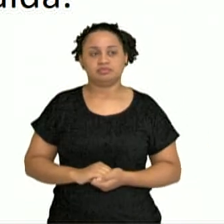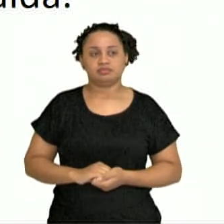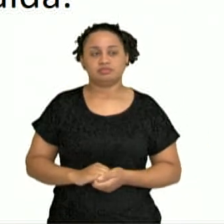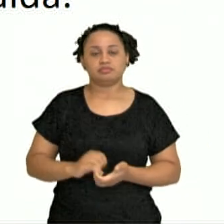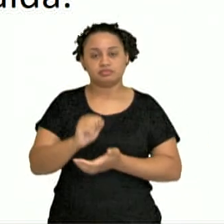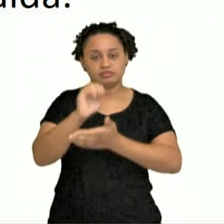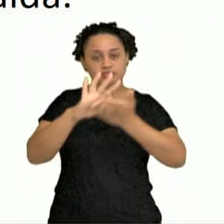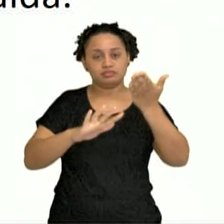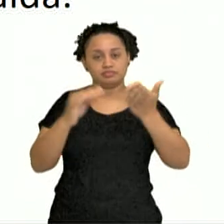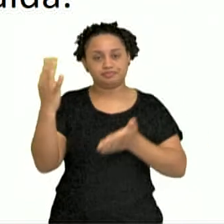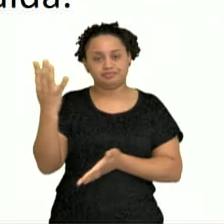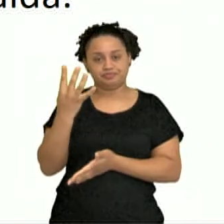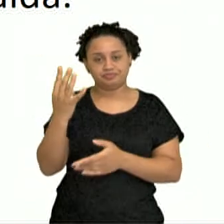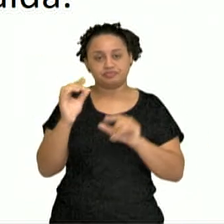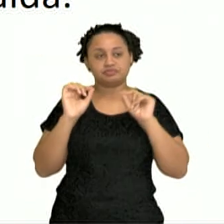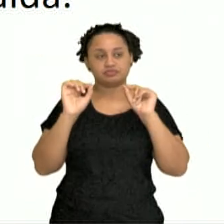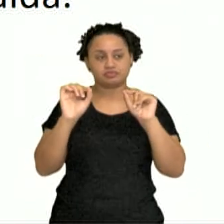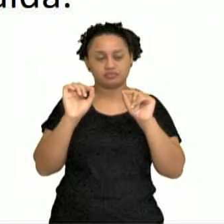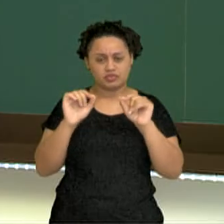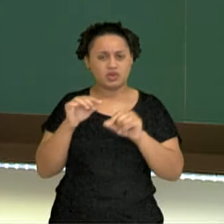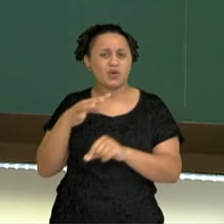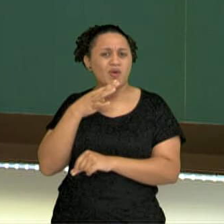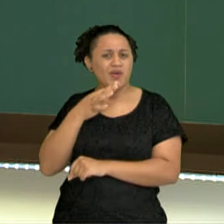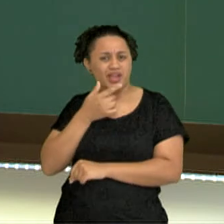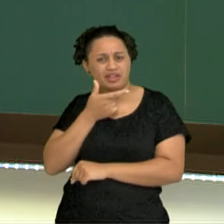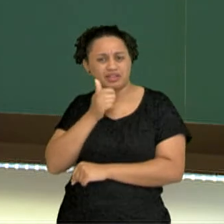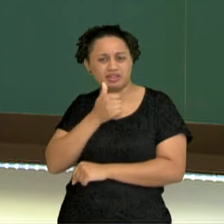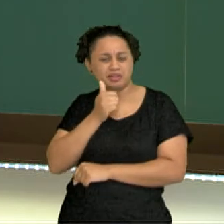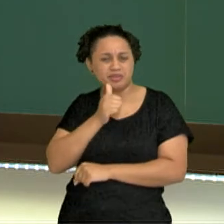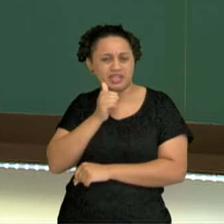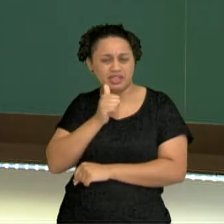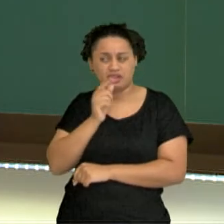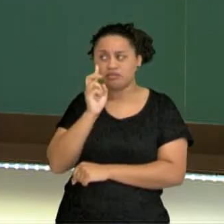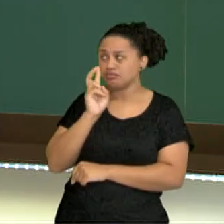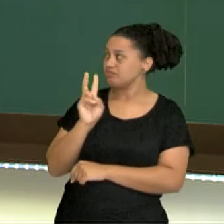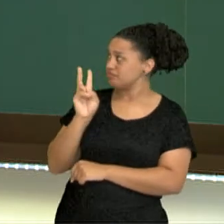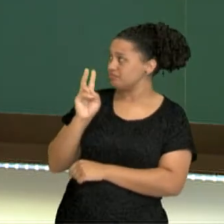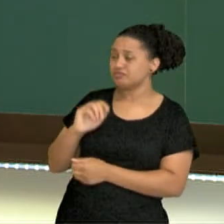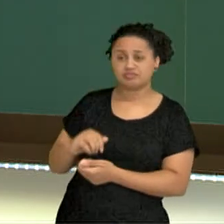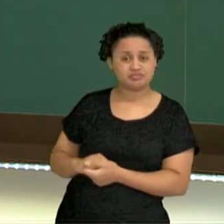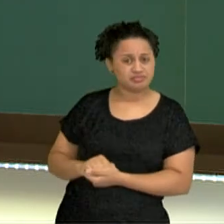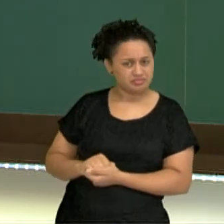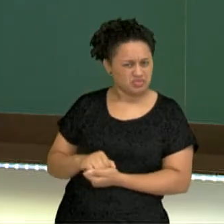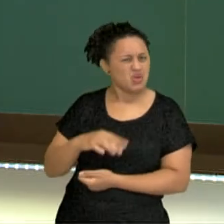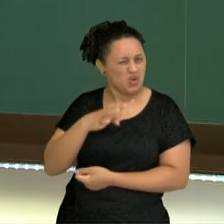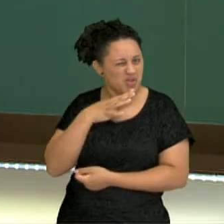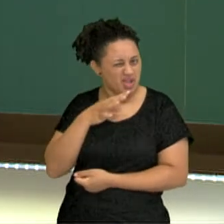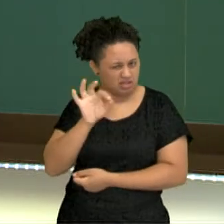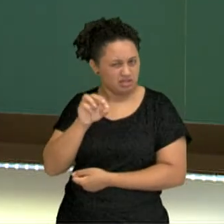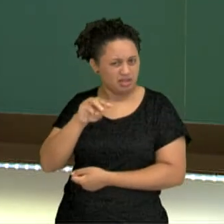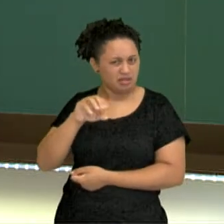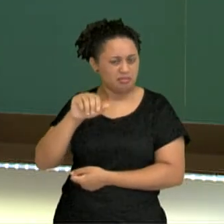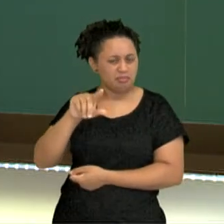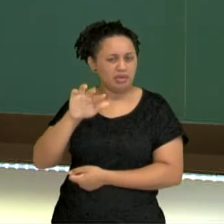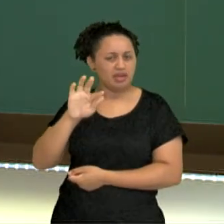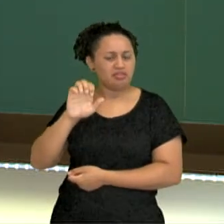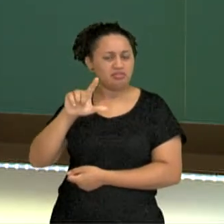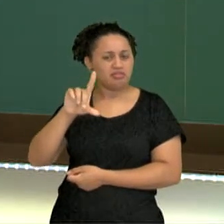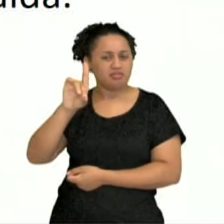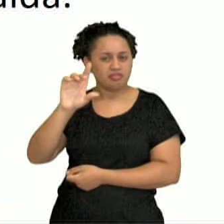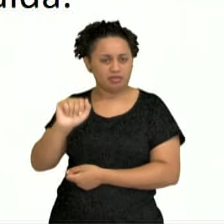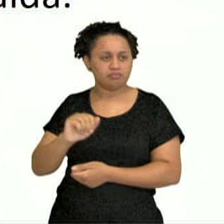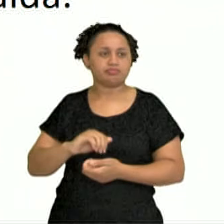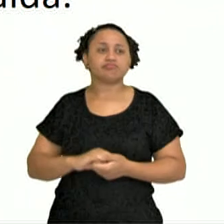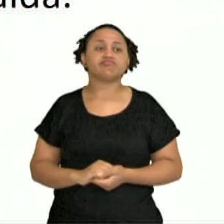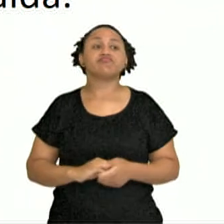Atividade 4. Conhecem essa chica? Conhecem, né? A Mafalda. Já que as exclamações imprimem um valor